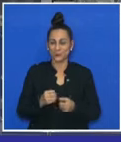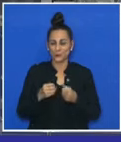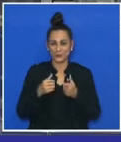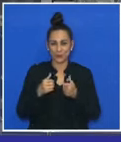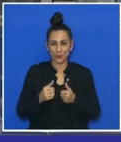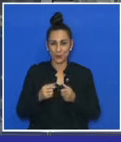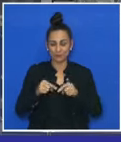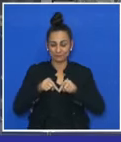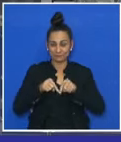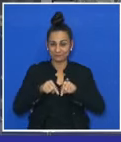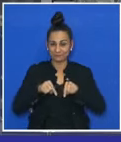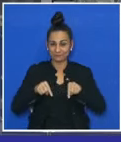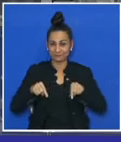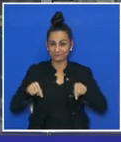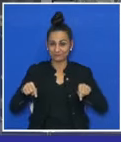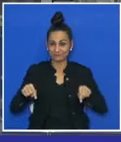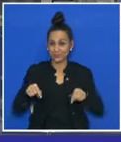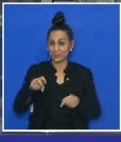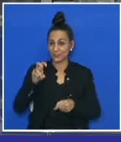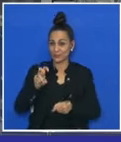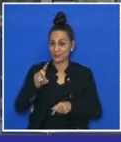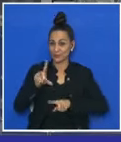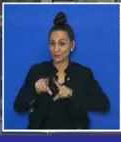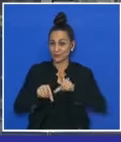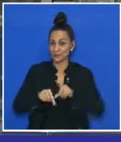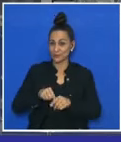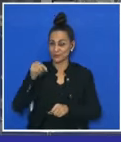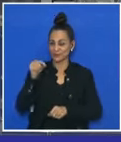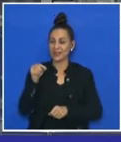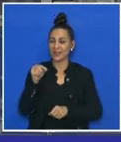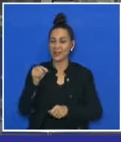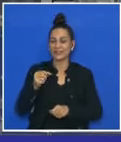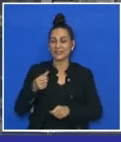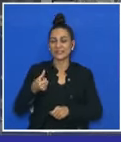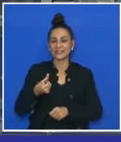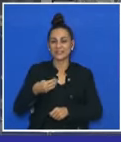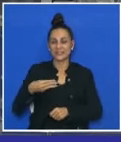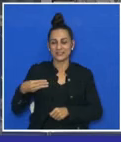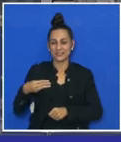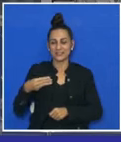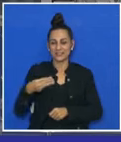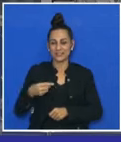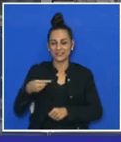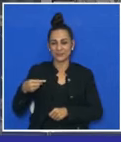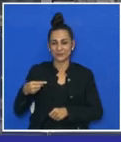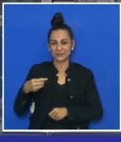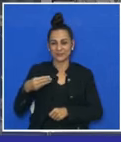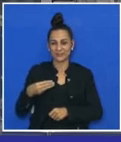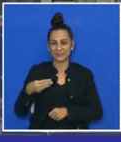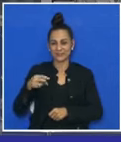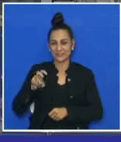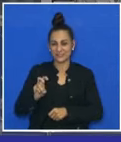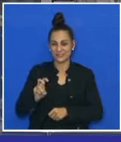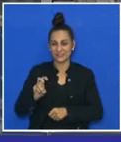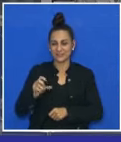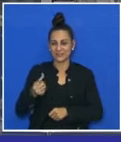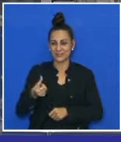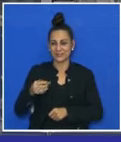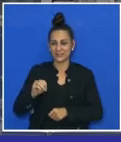Muito bem, vamos confirmar os 5 números sorteados. 63, 31,